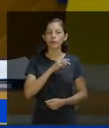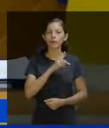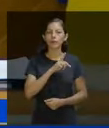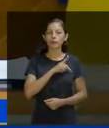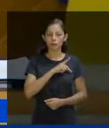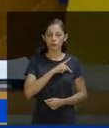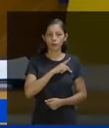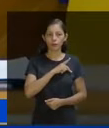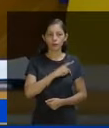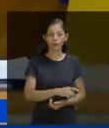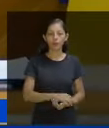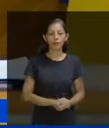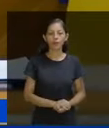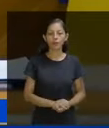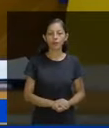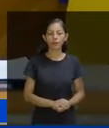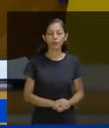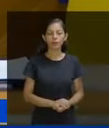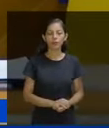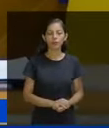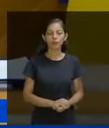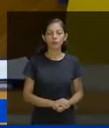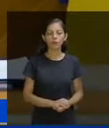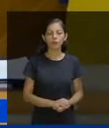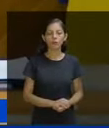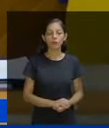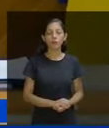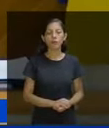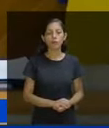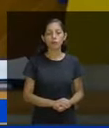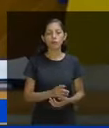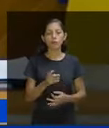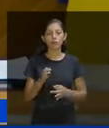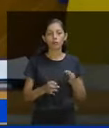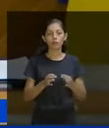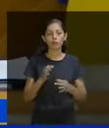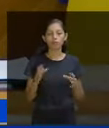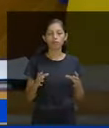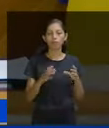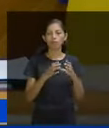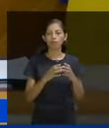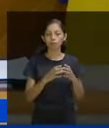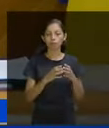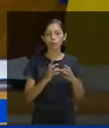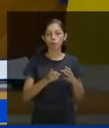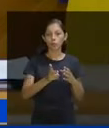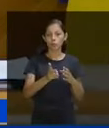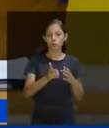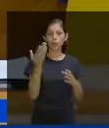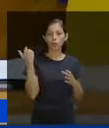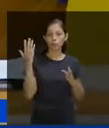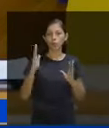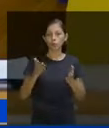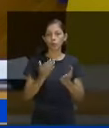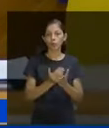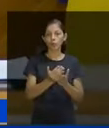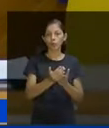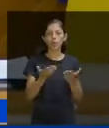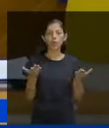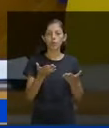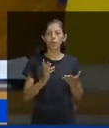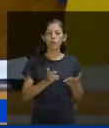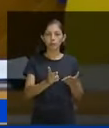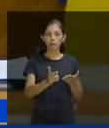Público Eleitoral, mas também em outras ações, Arnóbio Flecha Nascimento. São julgamentos conjuntos, aliás, é a continuação